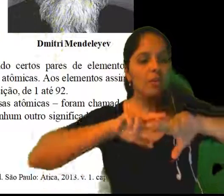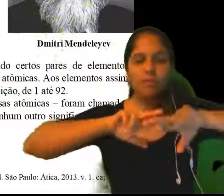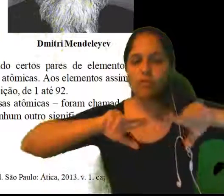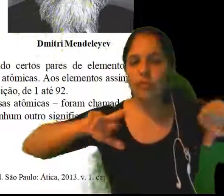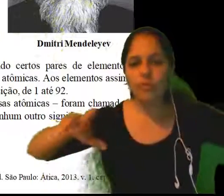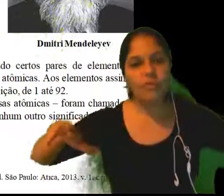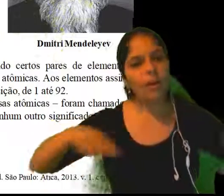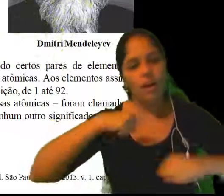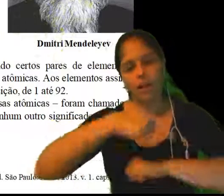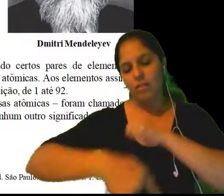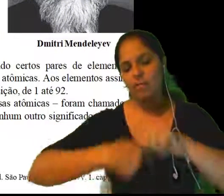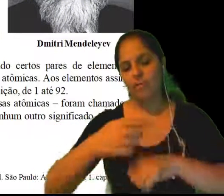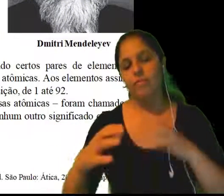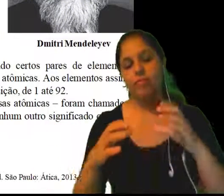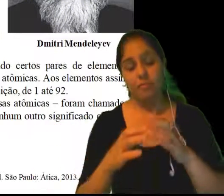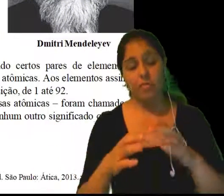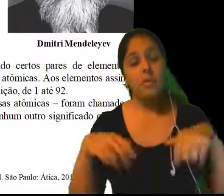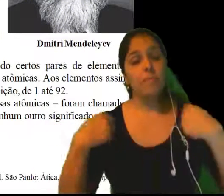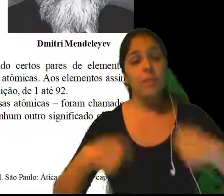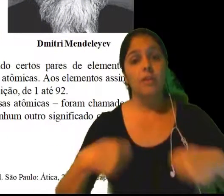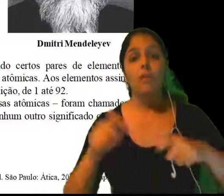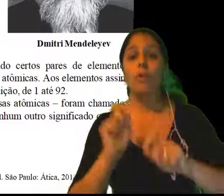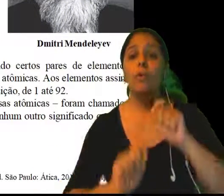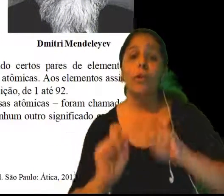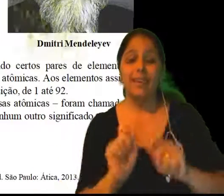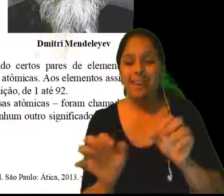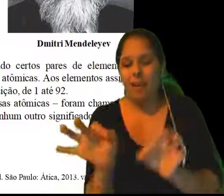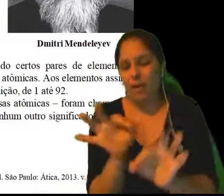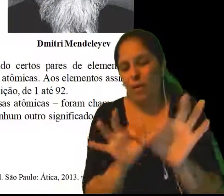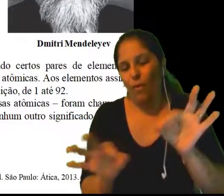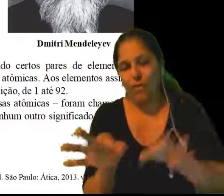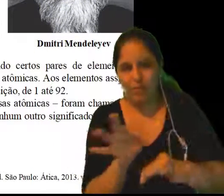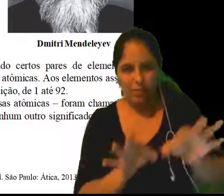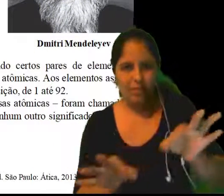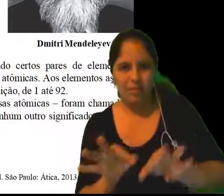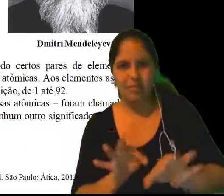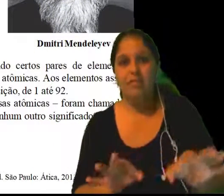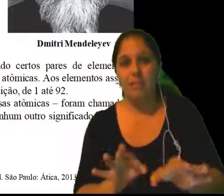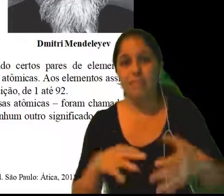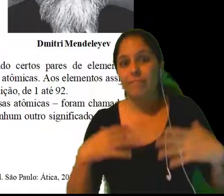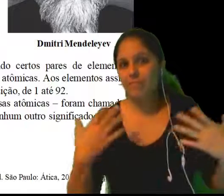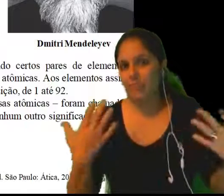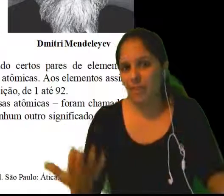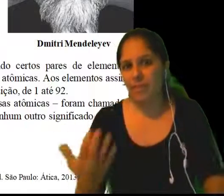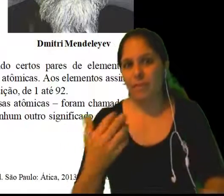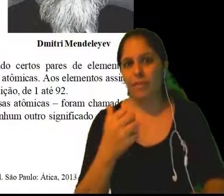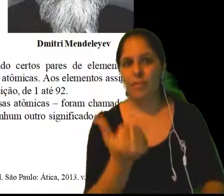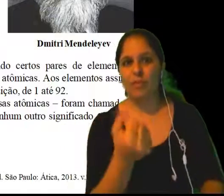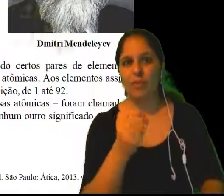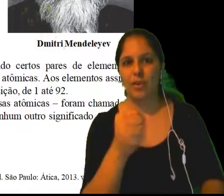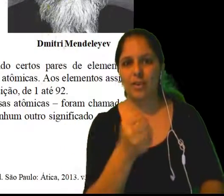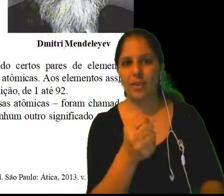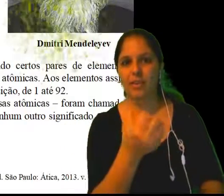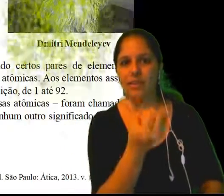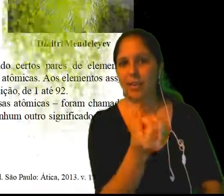descoberta de diversos elementos químicos, surgiu a necessidade de organizá-los, e foi